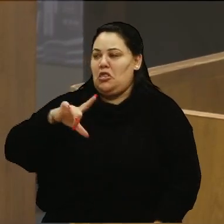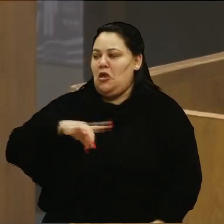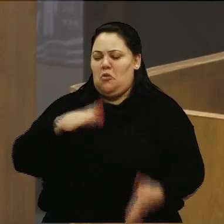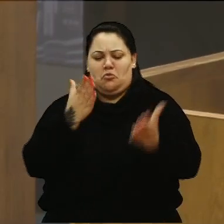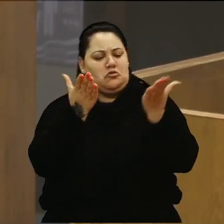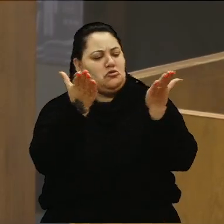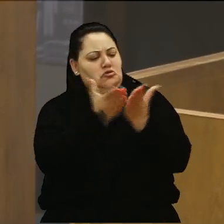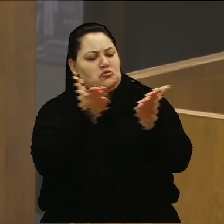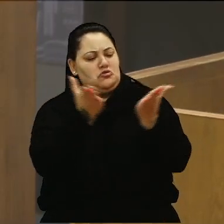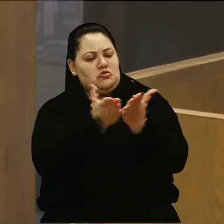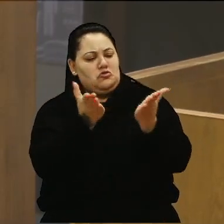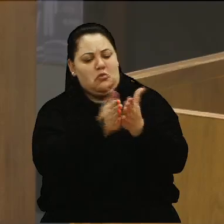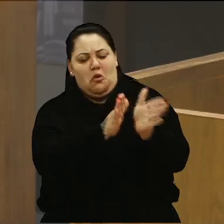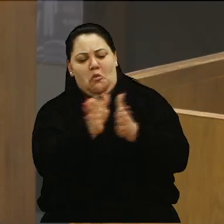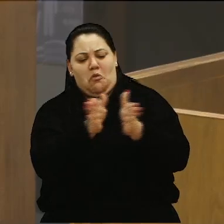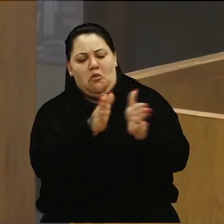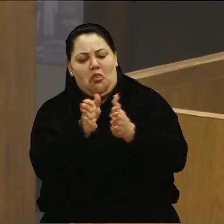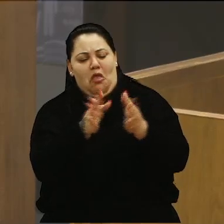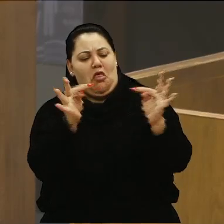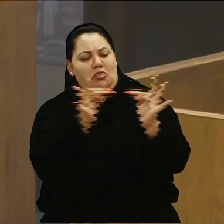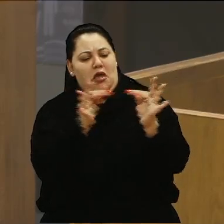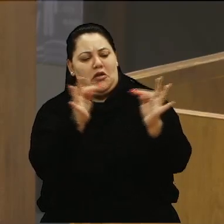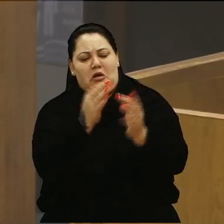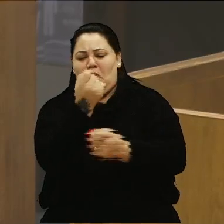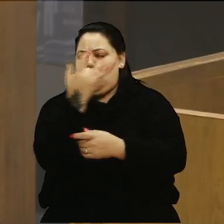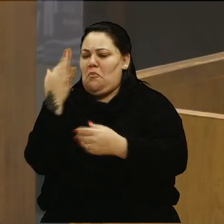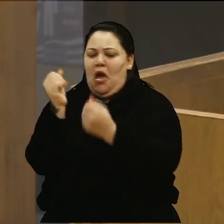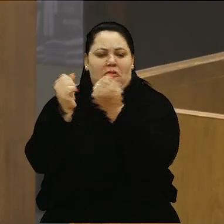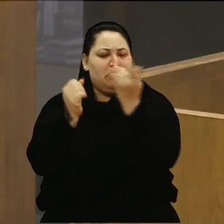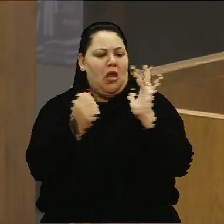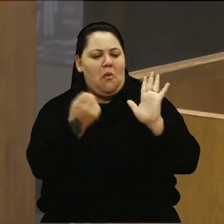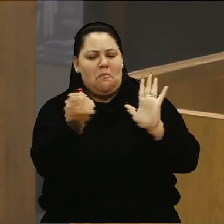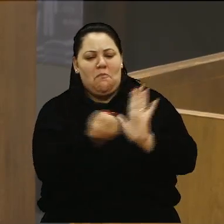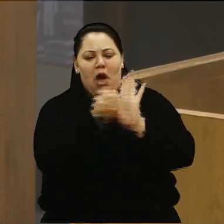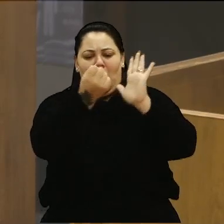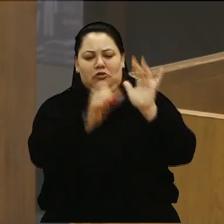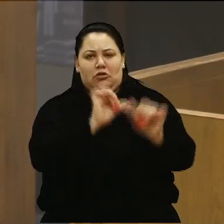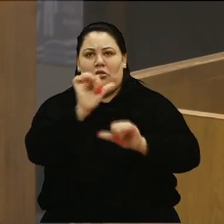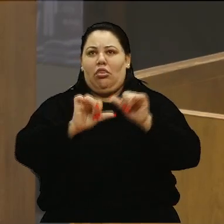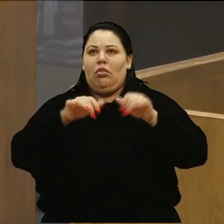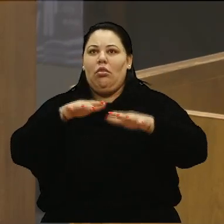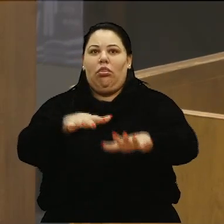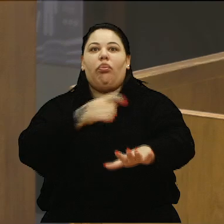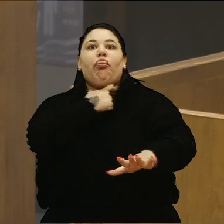viabilidade técnica, econômica e ambiental do impacto causado da alteração de trânsito.